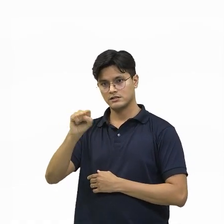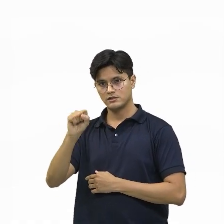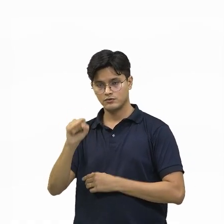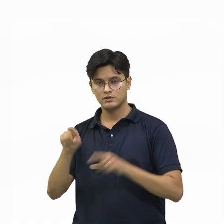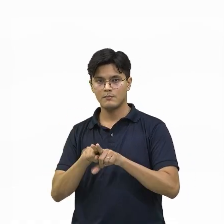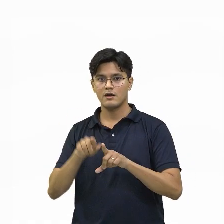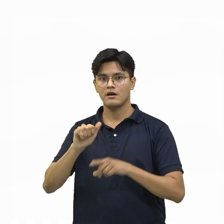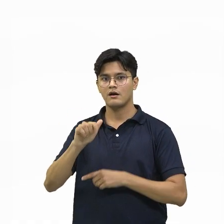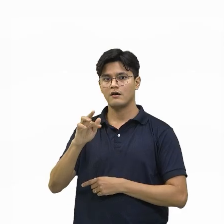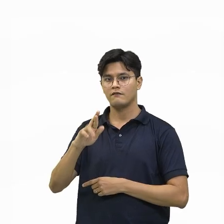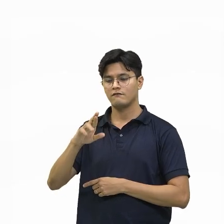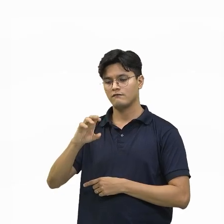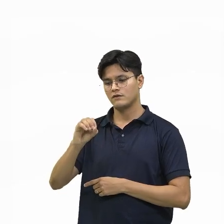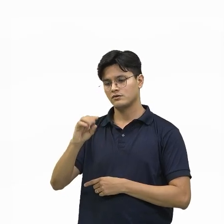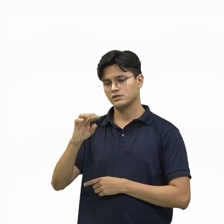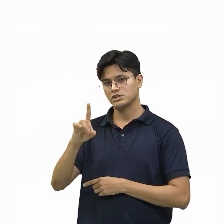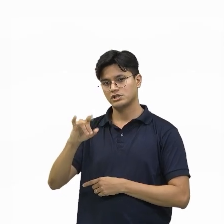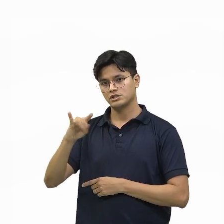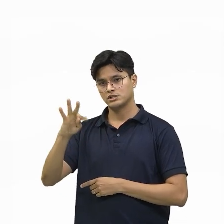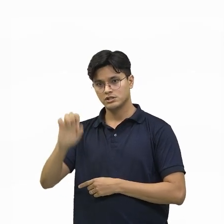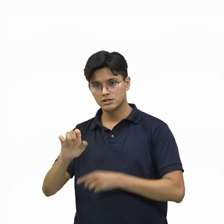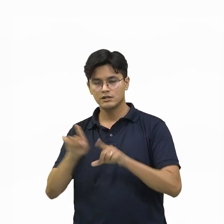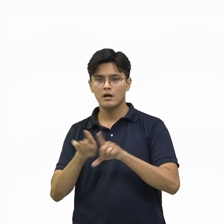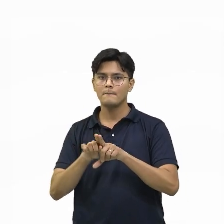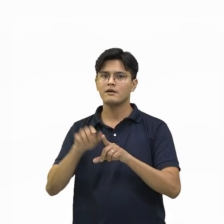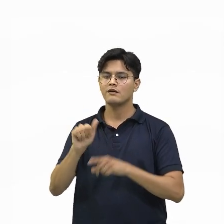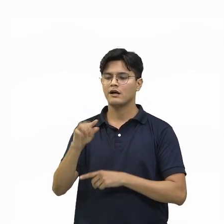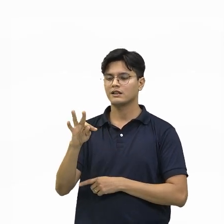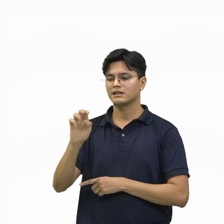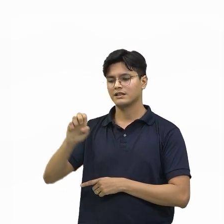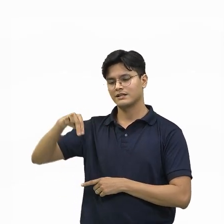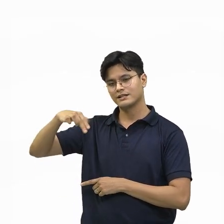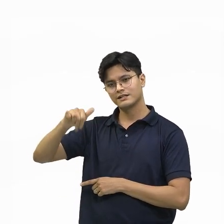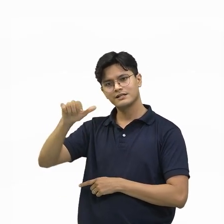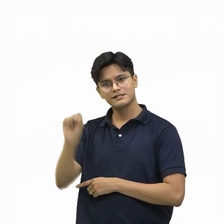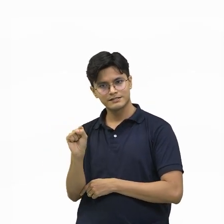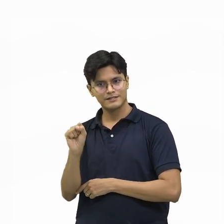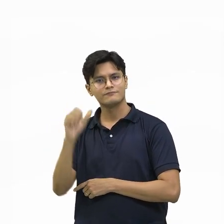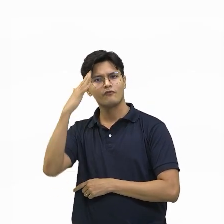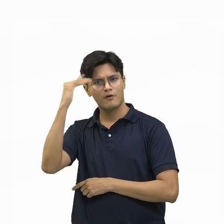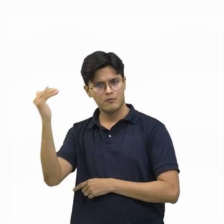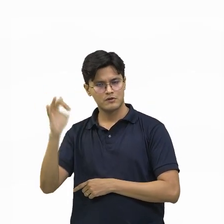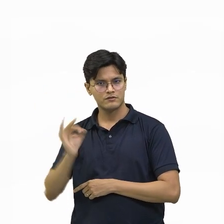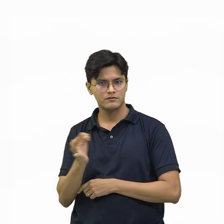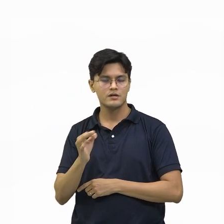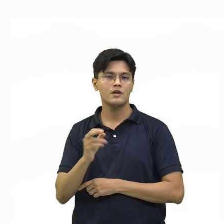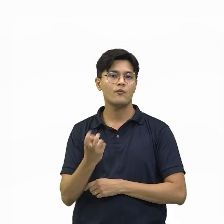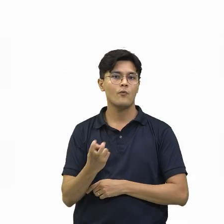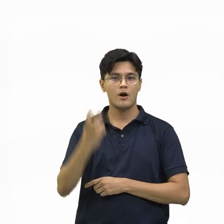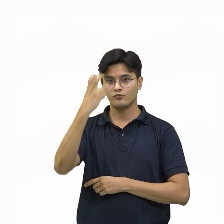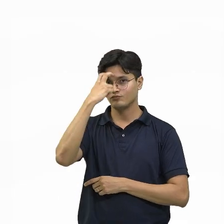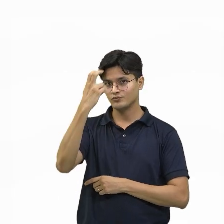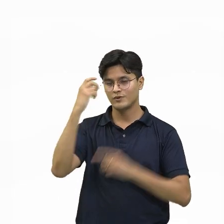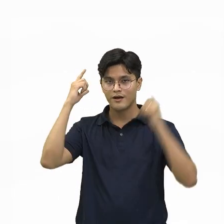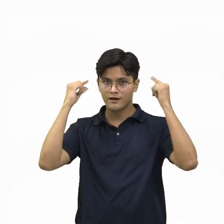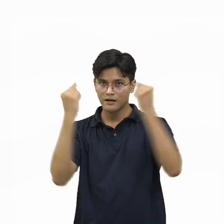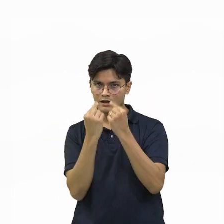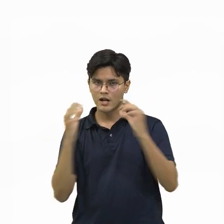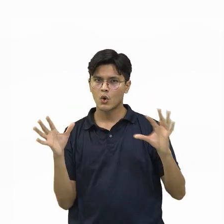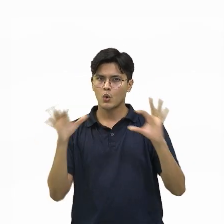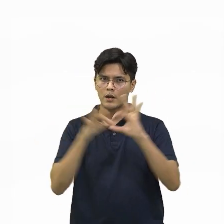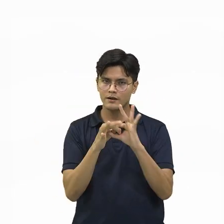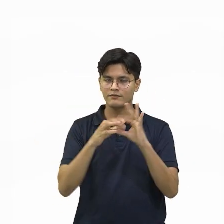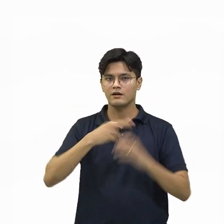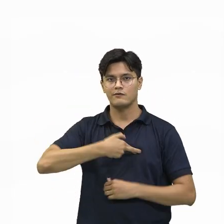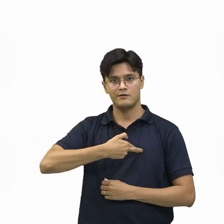tão famosa Atena. A cultura grega ela estava muito conectada à religião, à